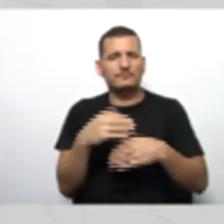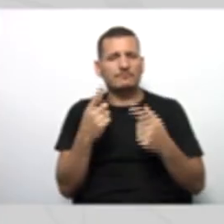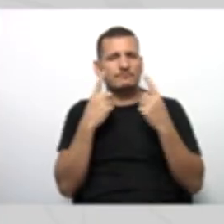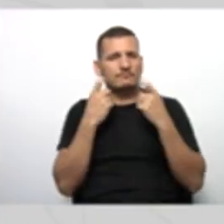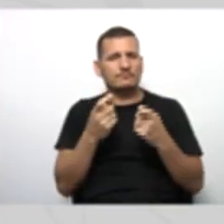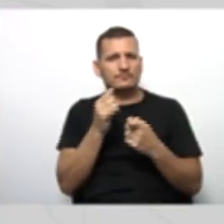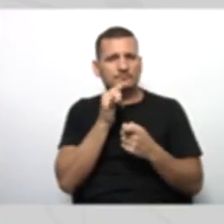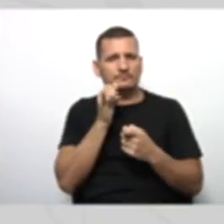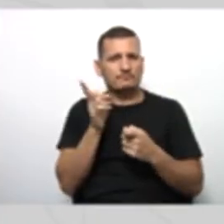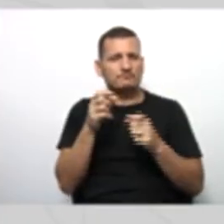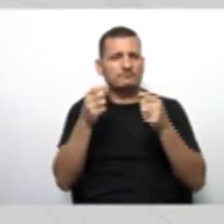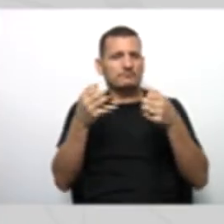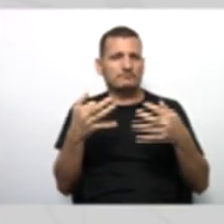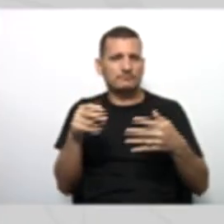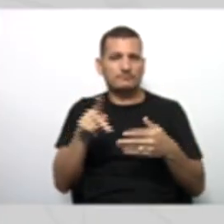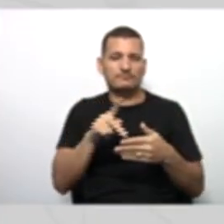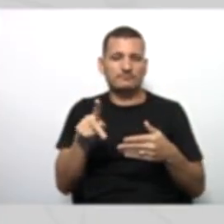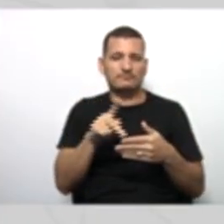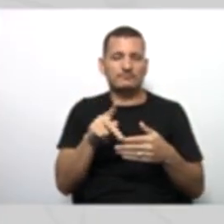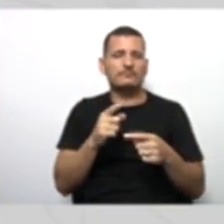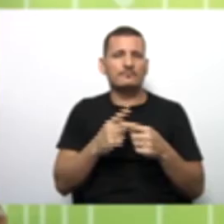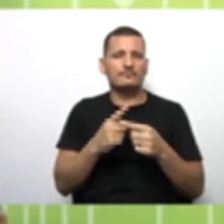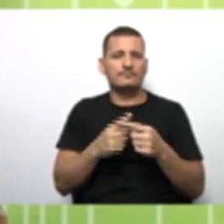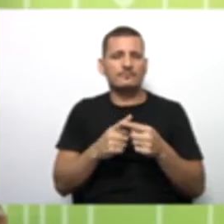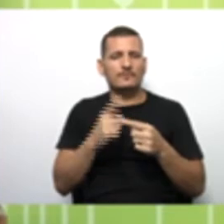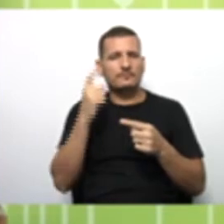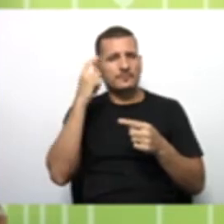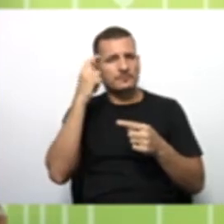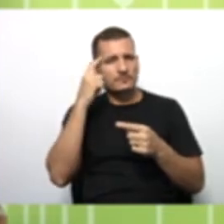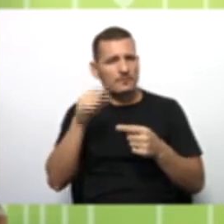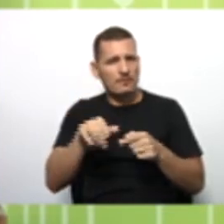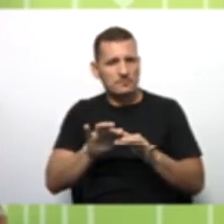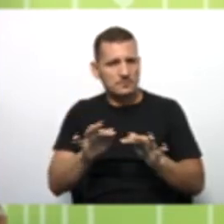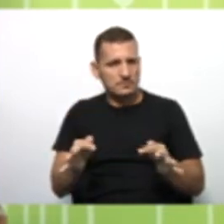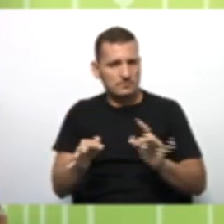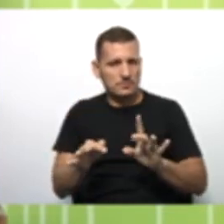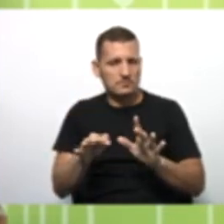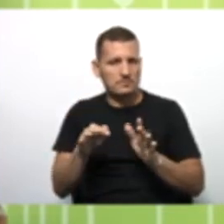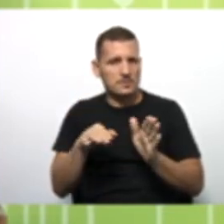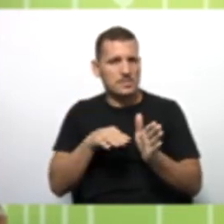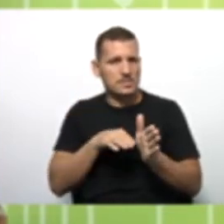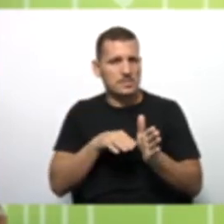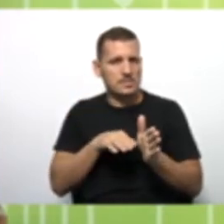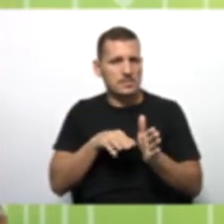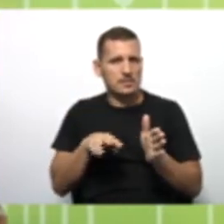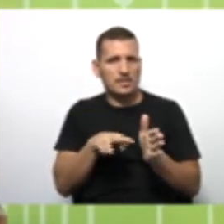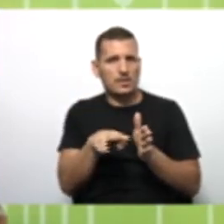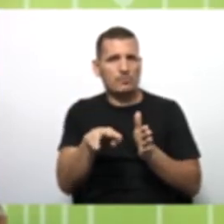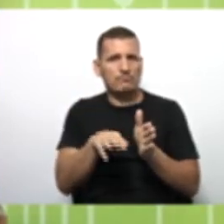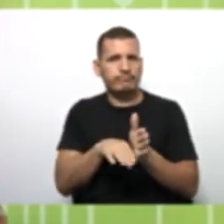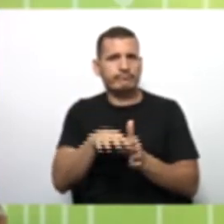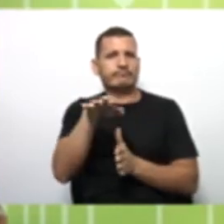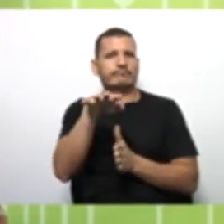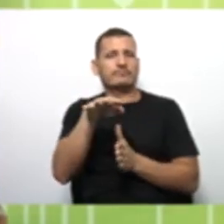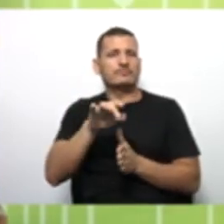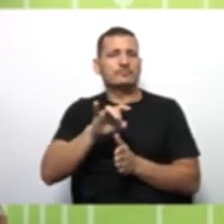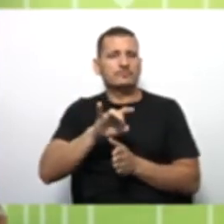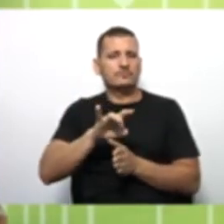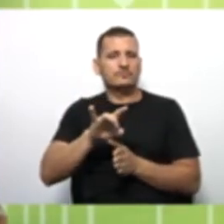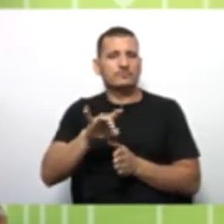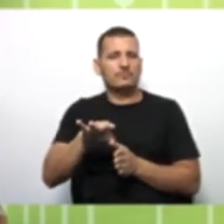né? Então, posteriormente pode acontecer novamente. Eles se precavem disso para quê? Para quando tiver enchente,